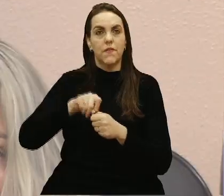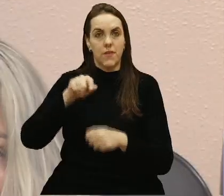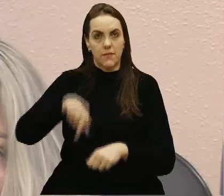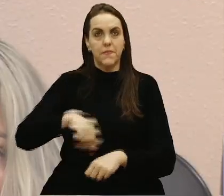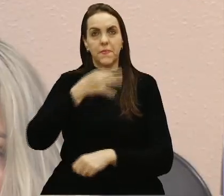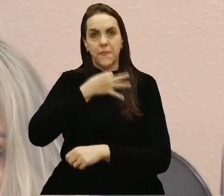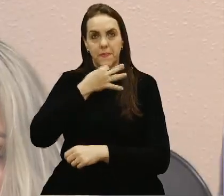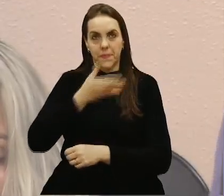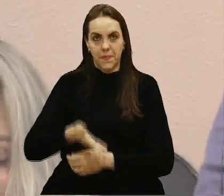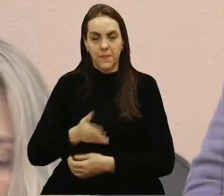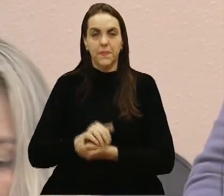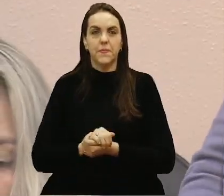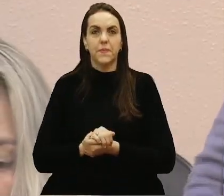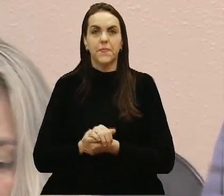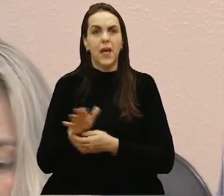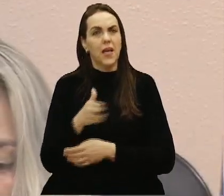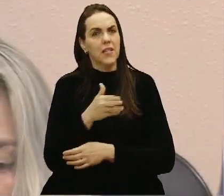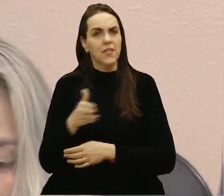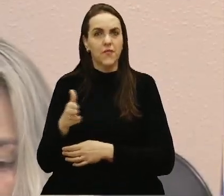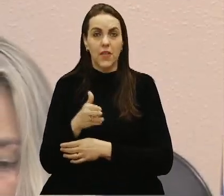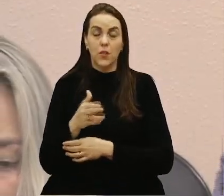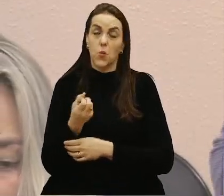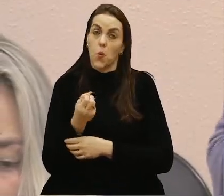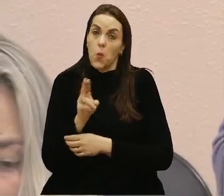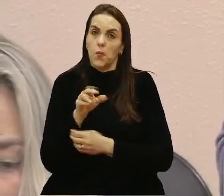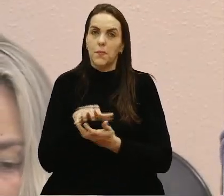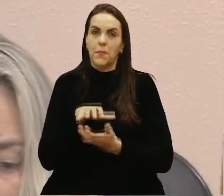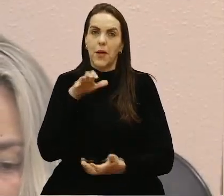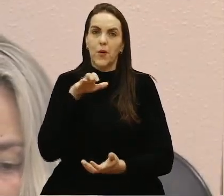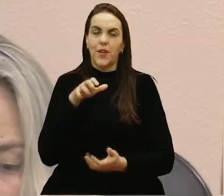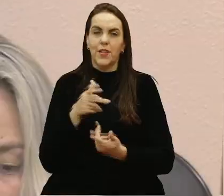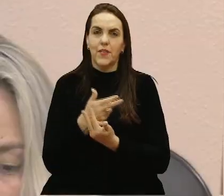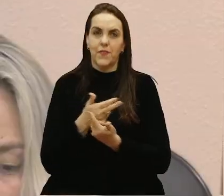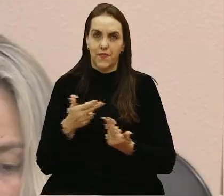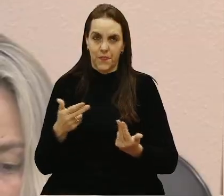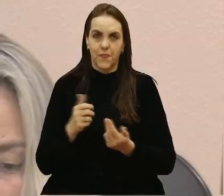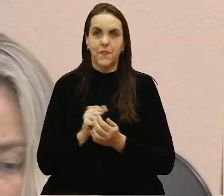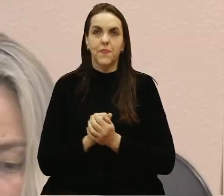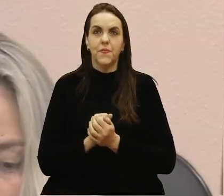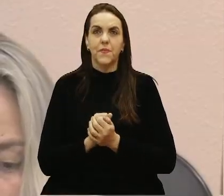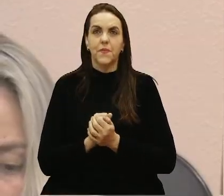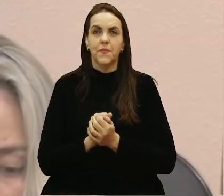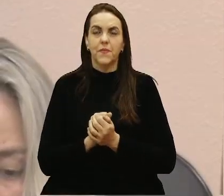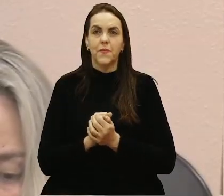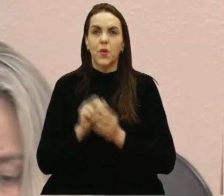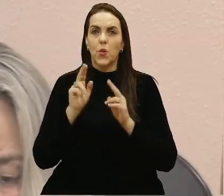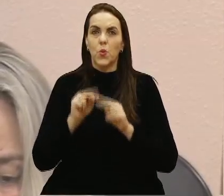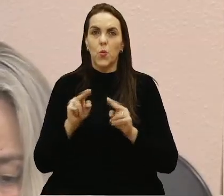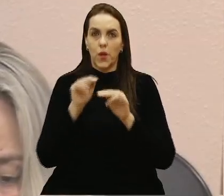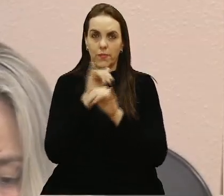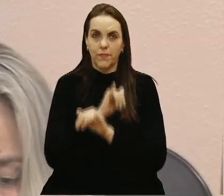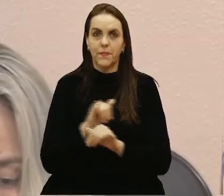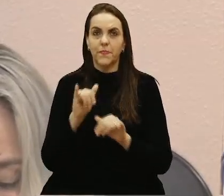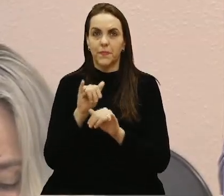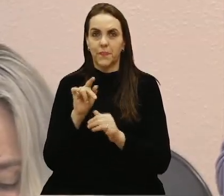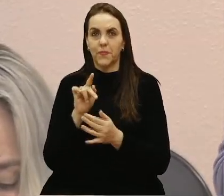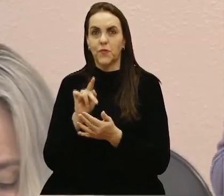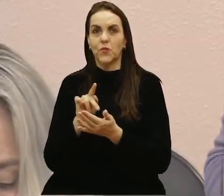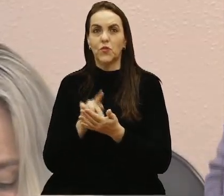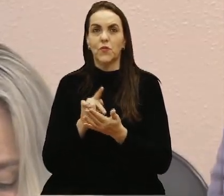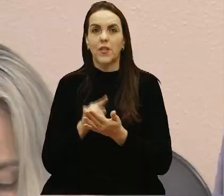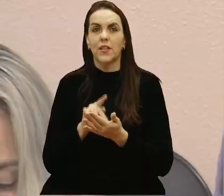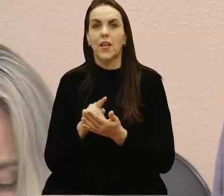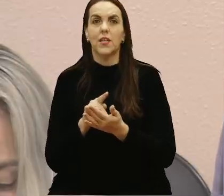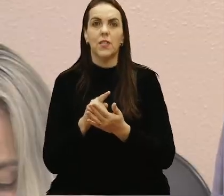Por vezes, ou pela maioria das vezes, não anunciado de fato, mas esse